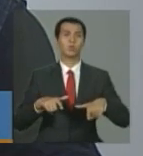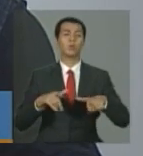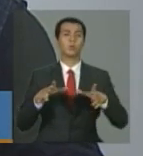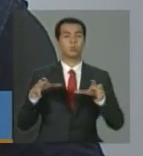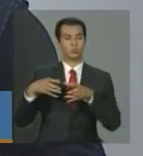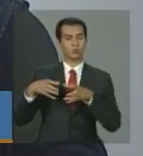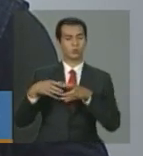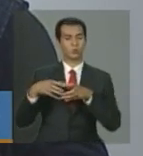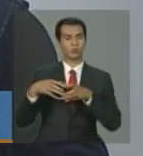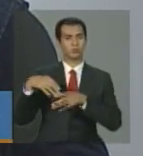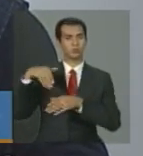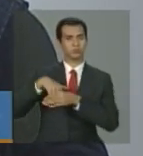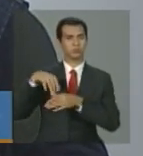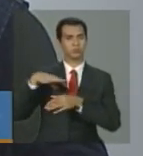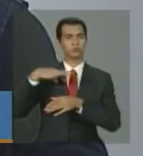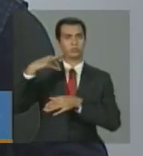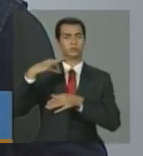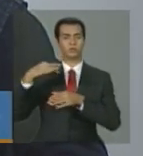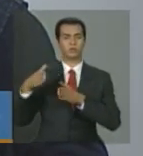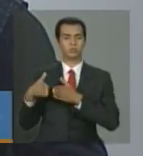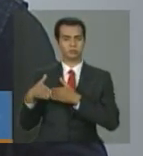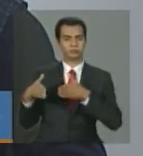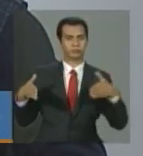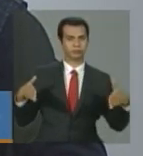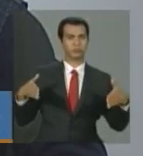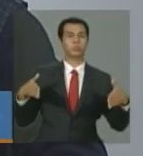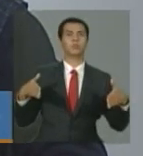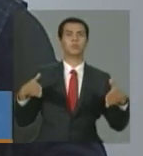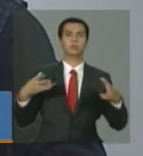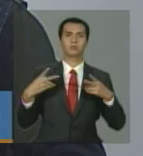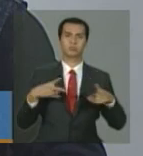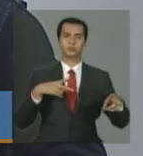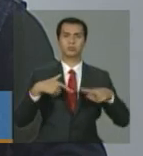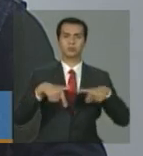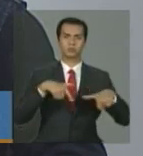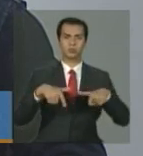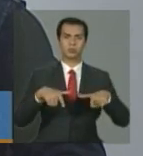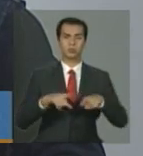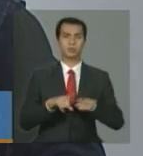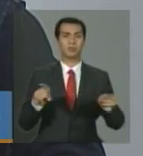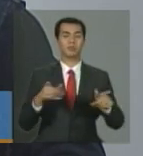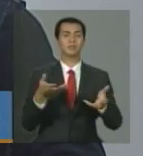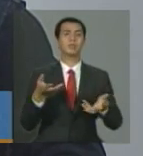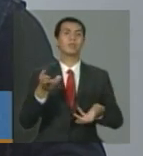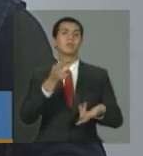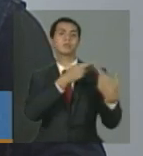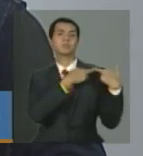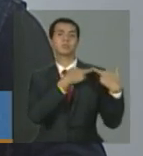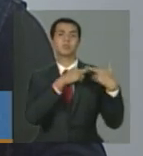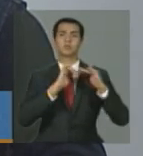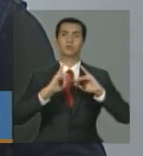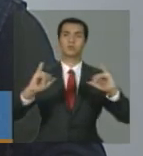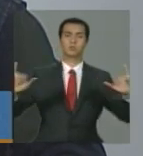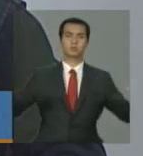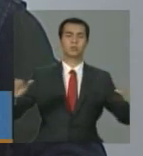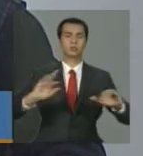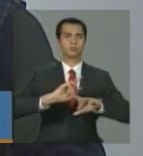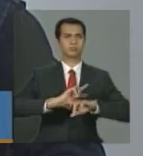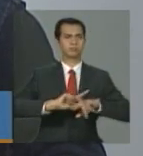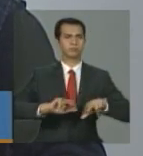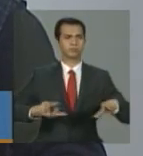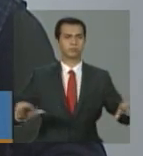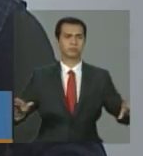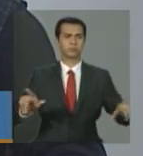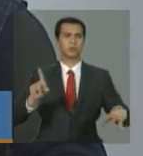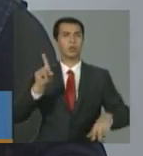período de Mandato Mas quem presta informações para o CNA esse seja pro MDF o Censo suas Ministério Público te seus